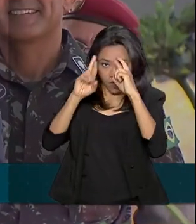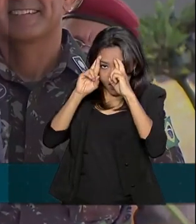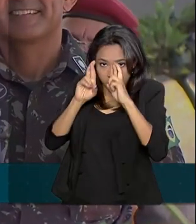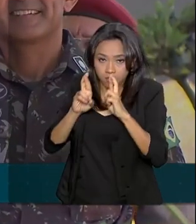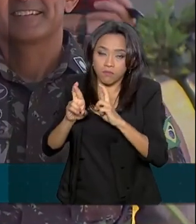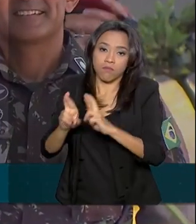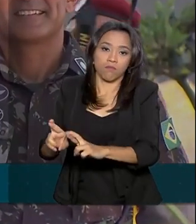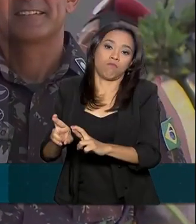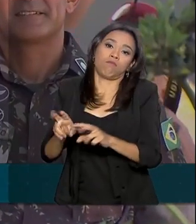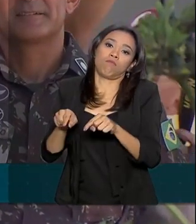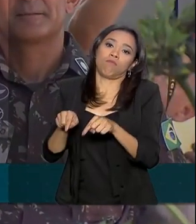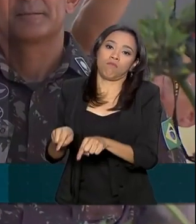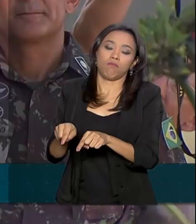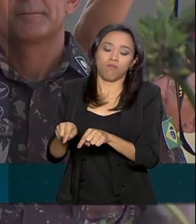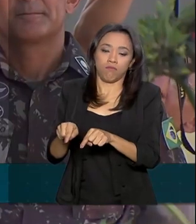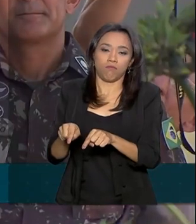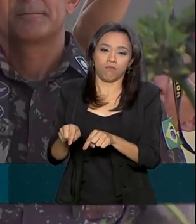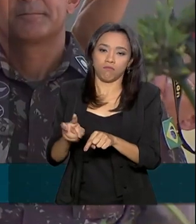lealdade absoluta.